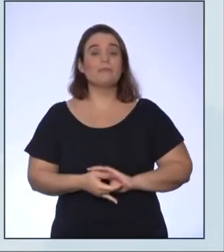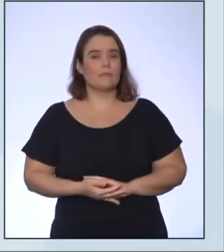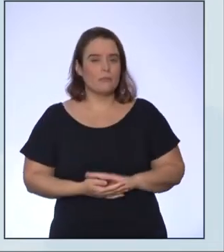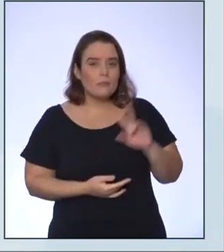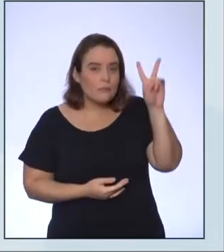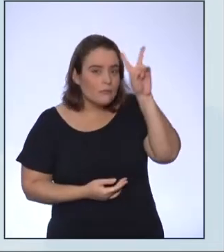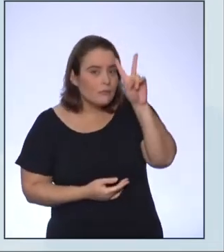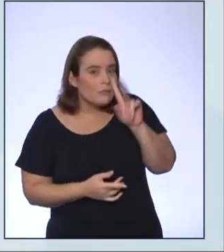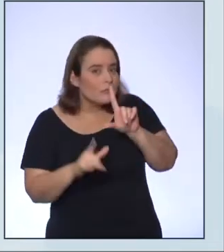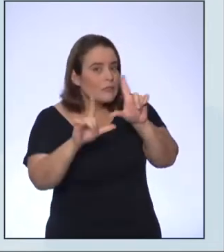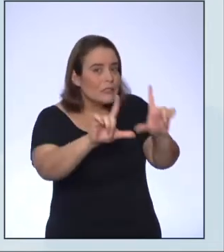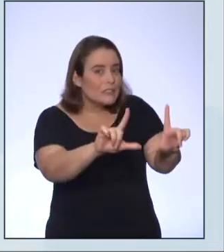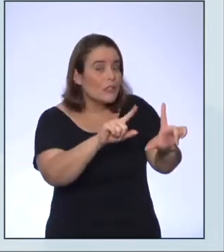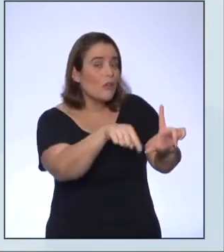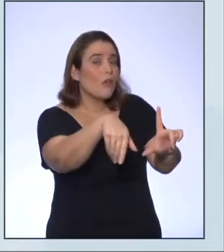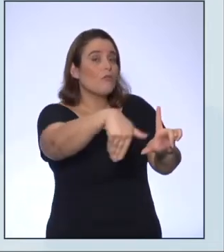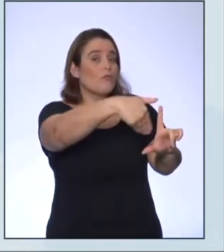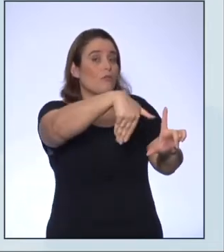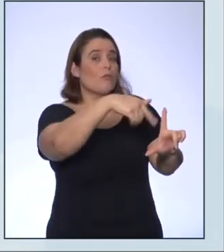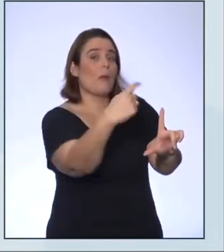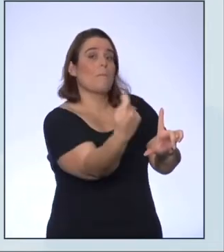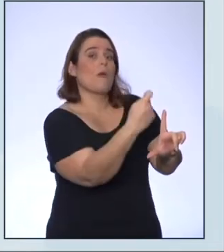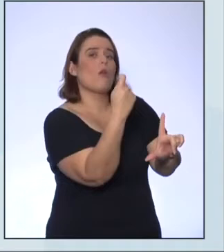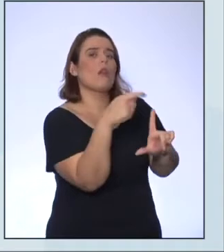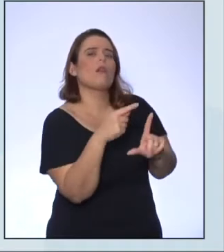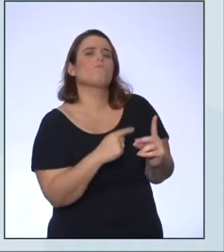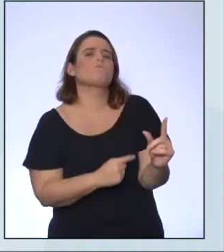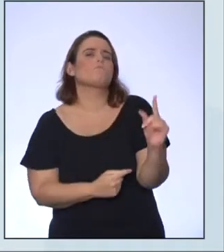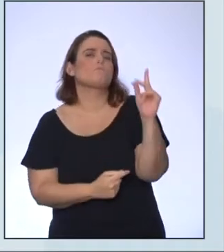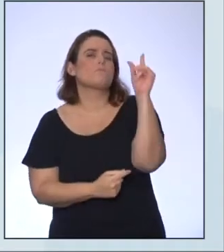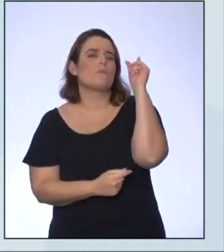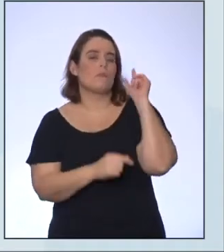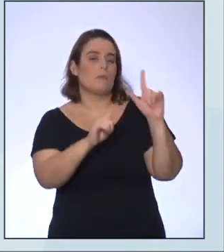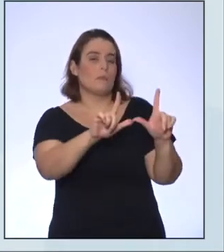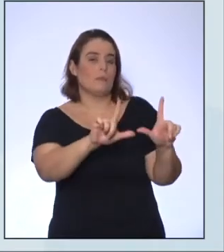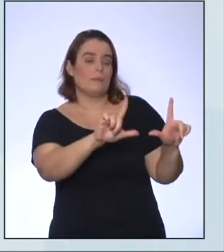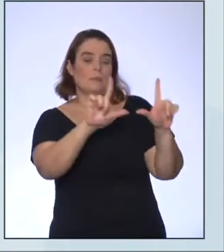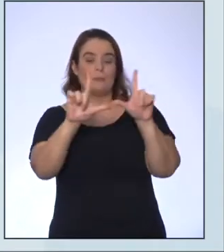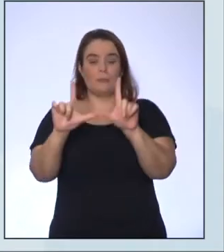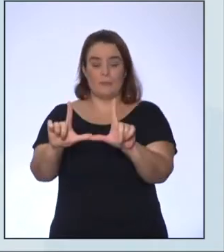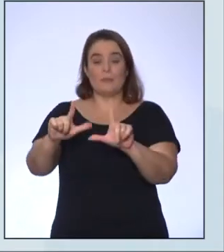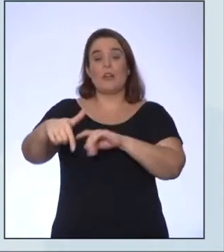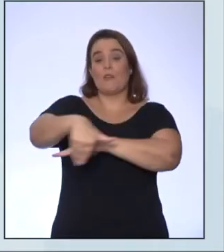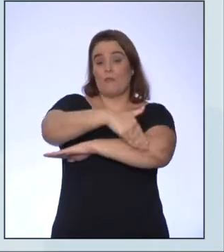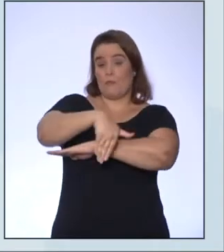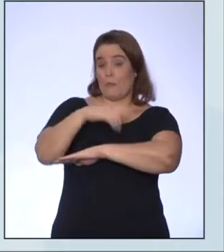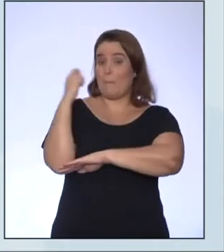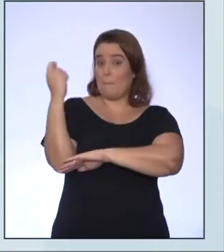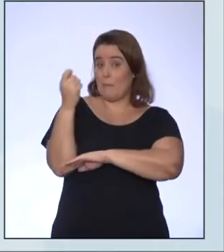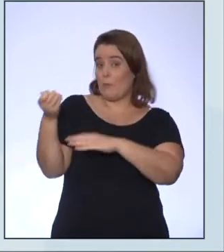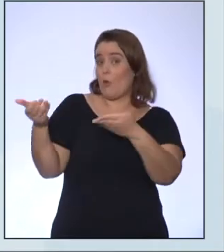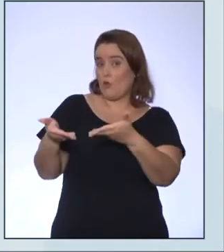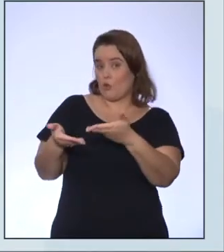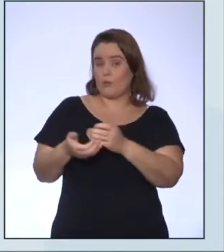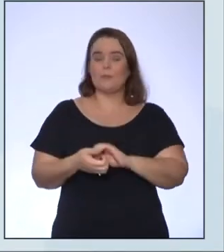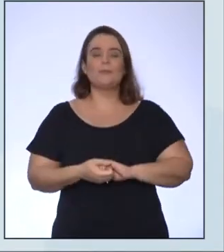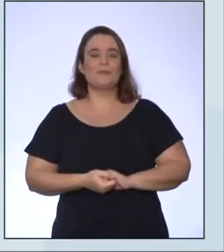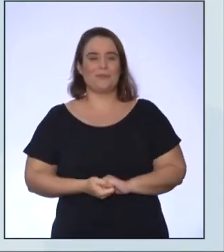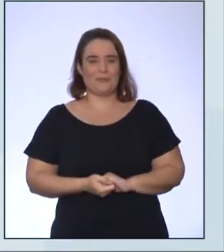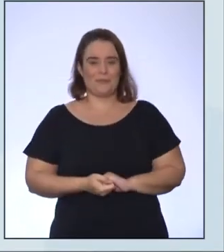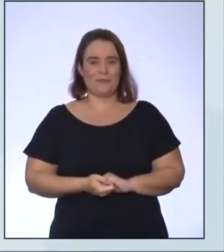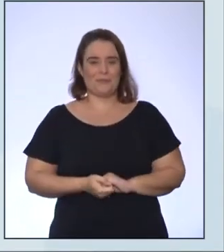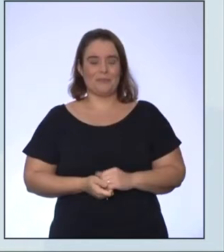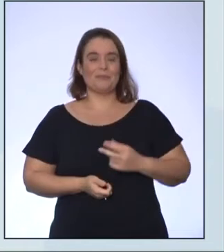aquela imagem da Avenida Paulista, né, uma imagem antiga, e a imagem 2 é a Avenida Paulista atual. A